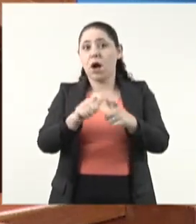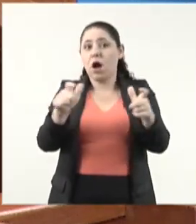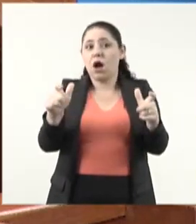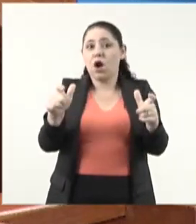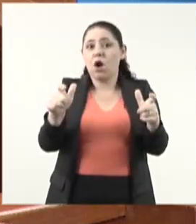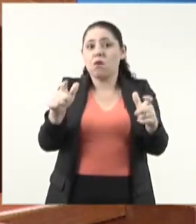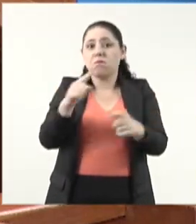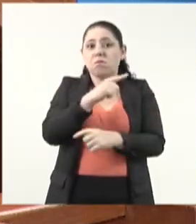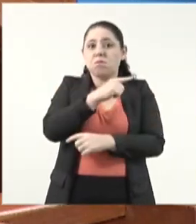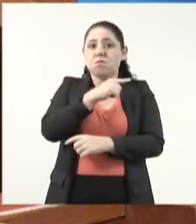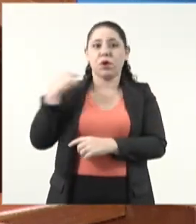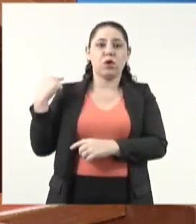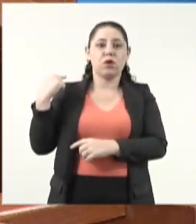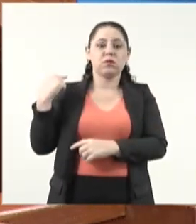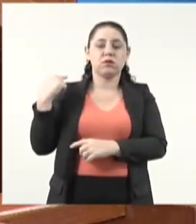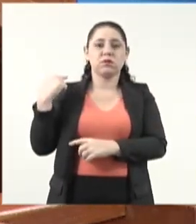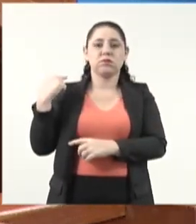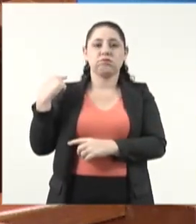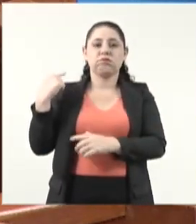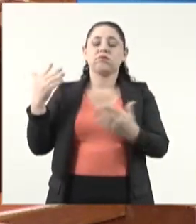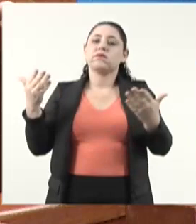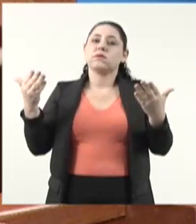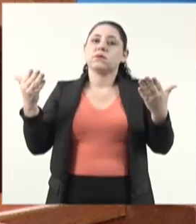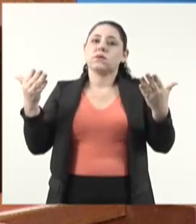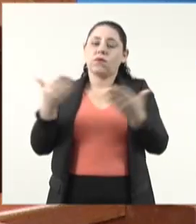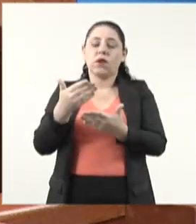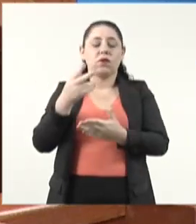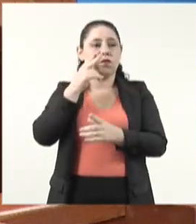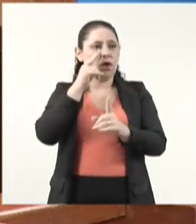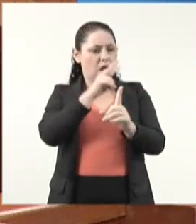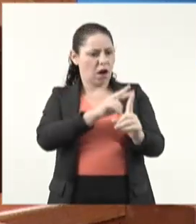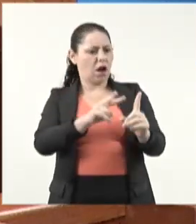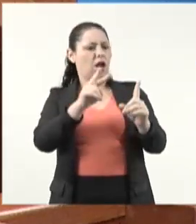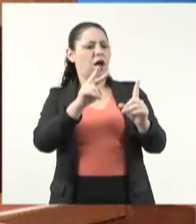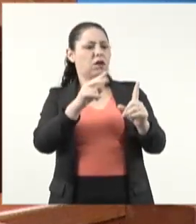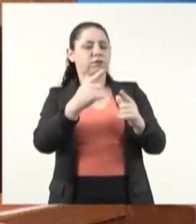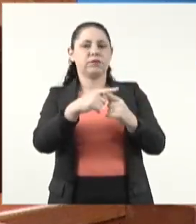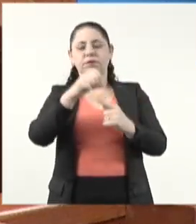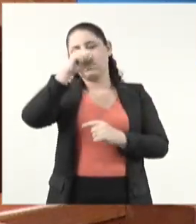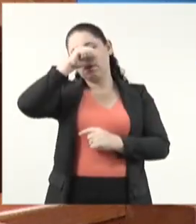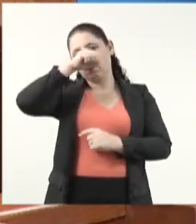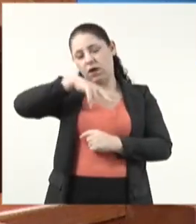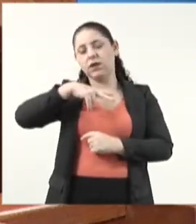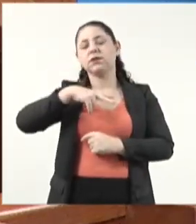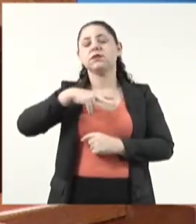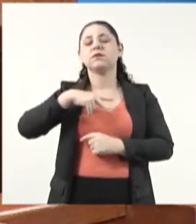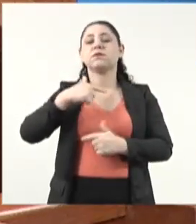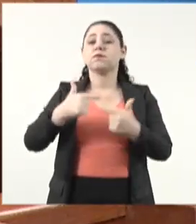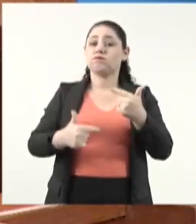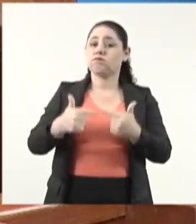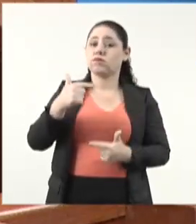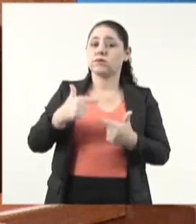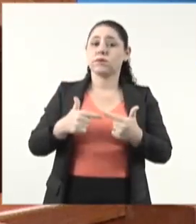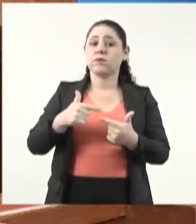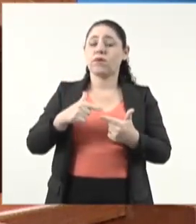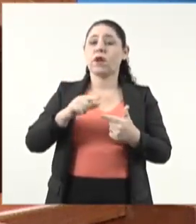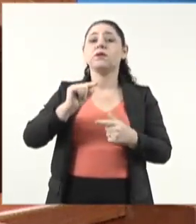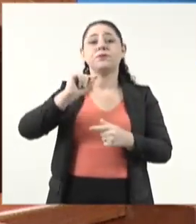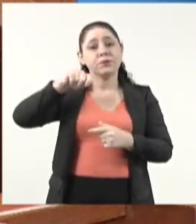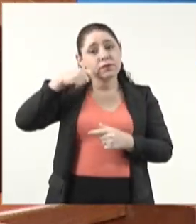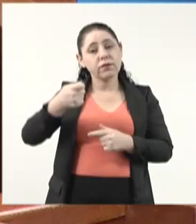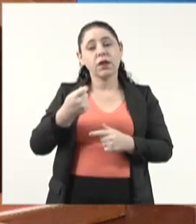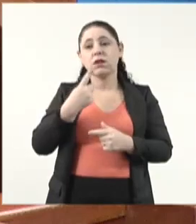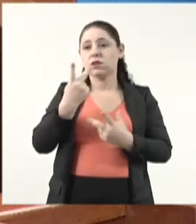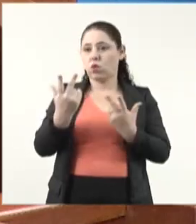o homicídio, com toda a natureza hoje, agora nós enxergamos bem, que é a violência política de gênero. Ela deve ser um símbolo a gente a